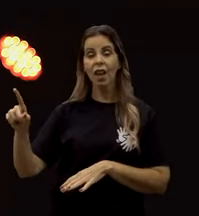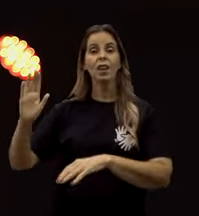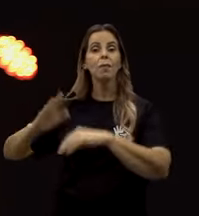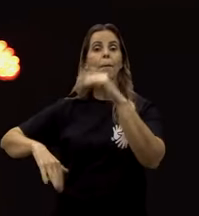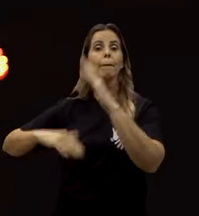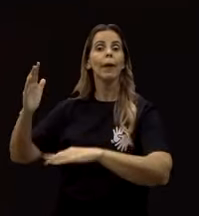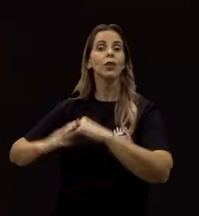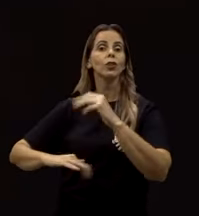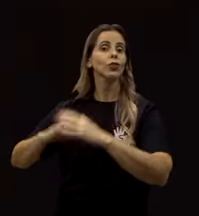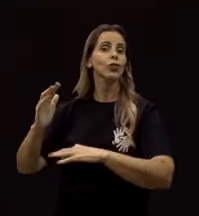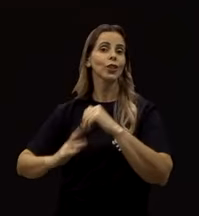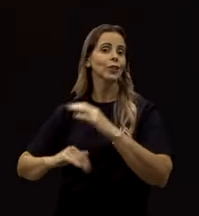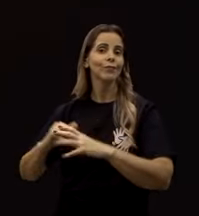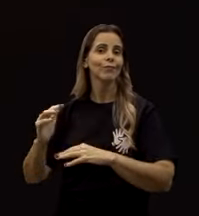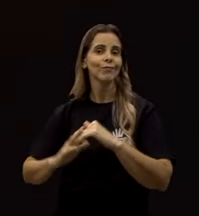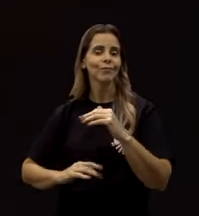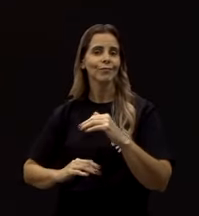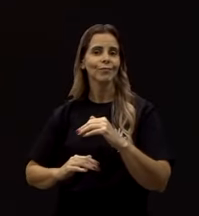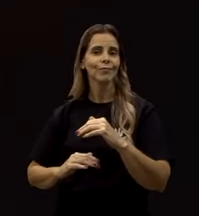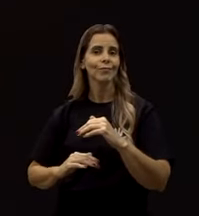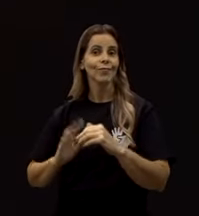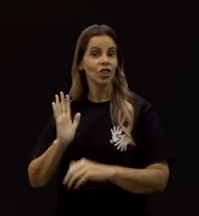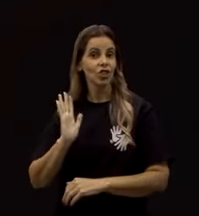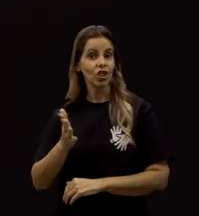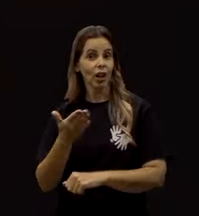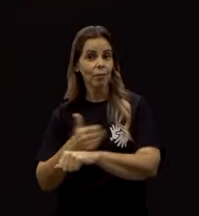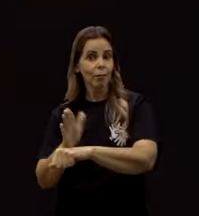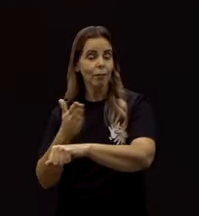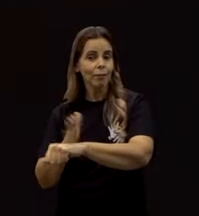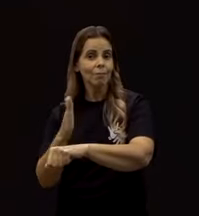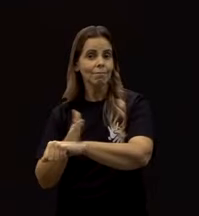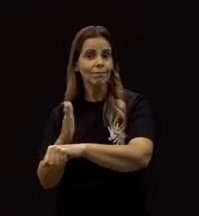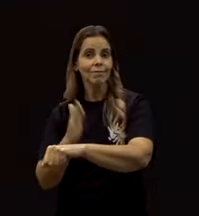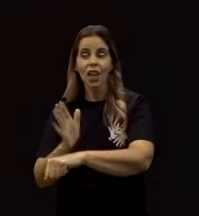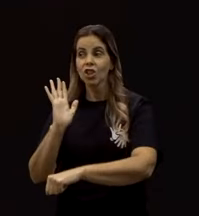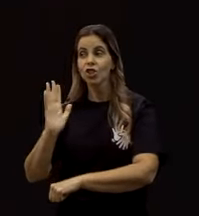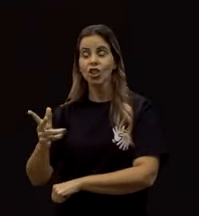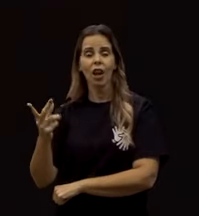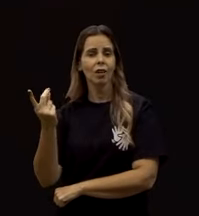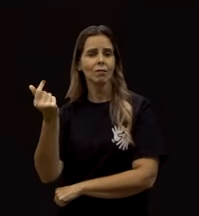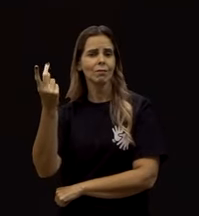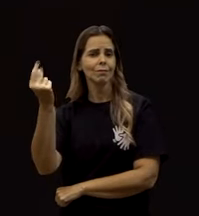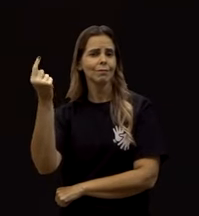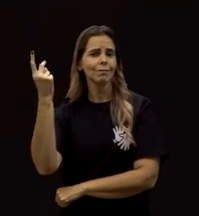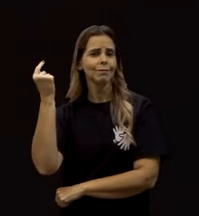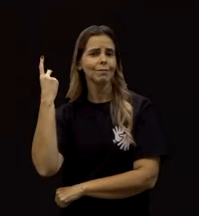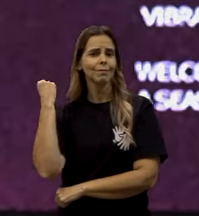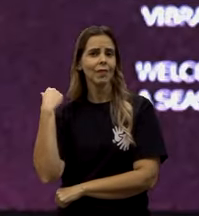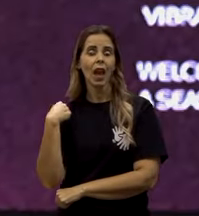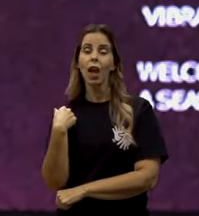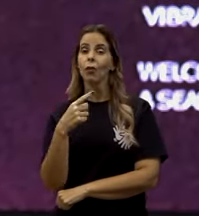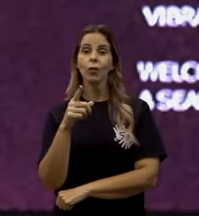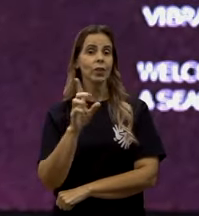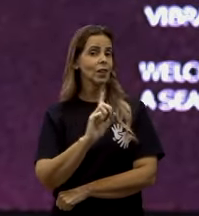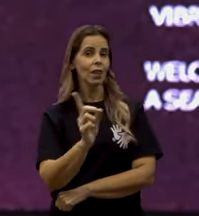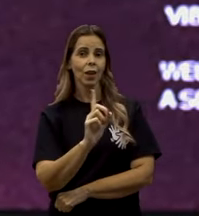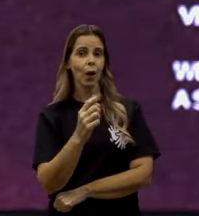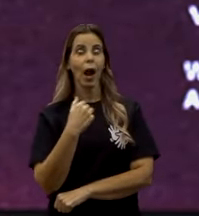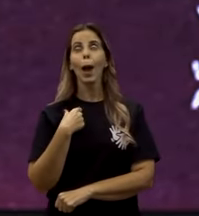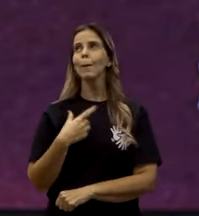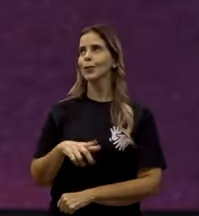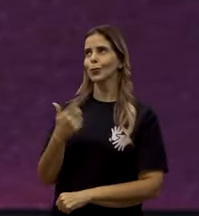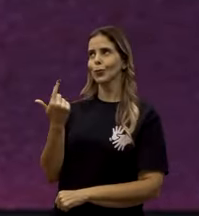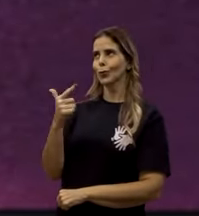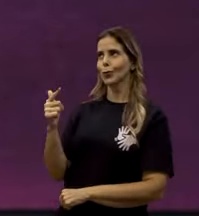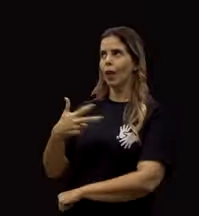uh Pô eu fiquei né mas eu pensei eu sou indagador né eu sou meio questionador eu falei assim mas eu não tenho anabolizantes